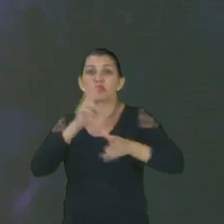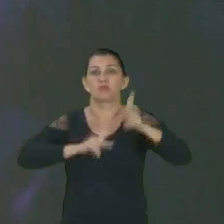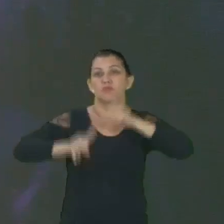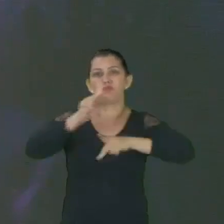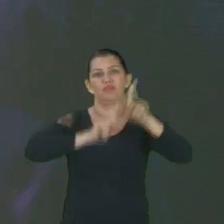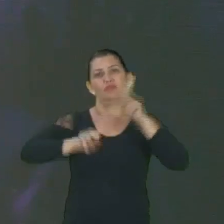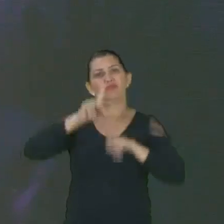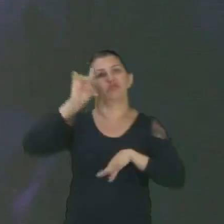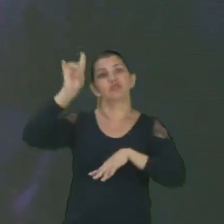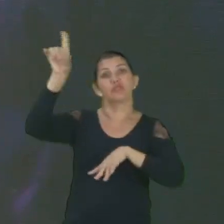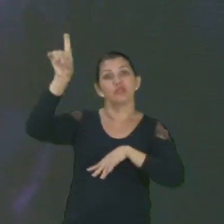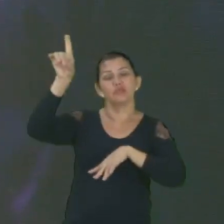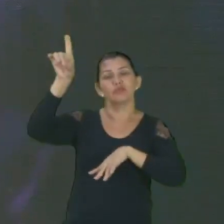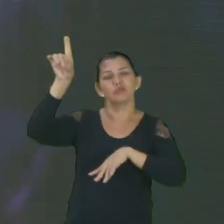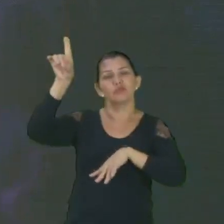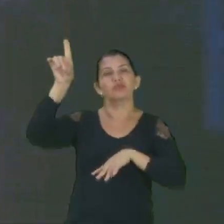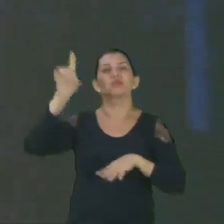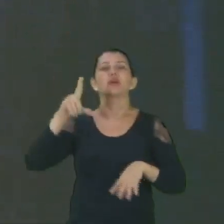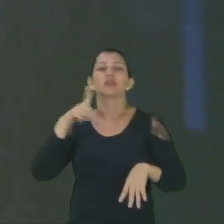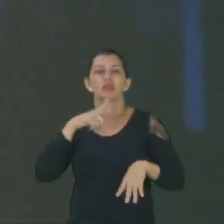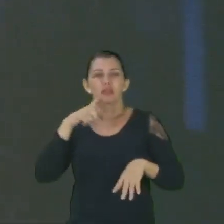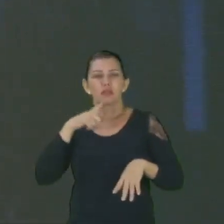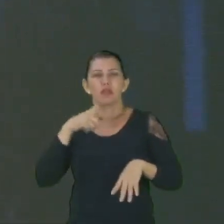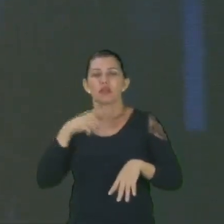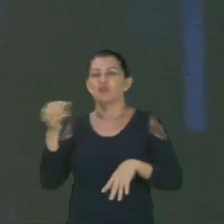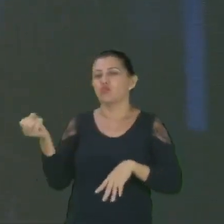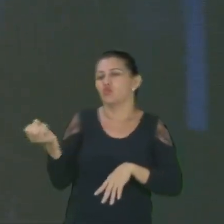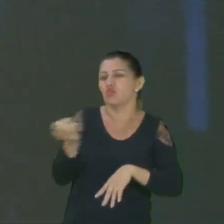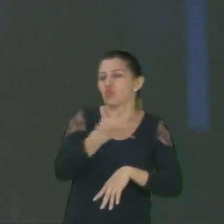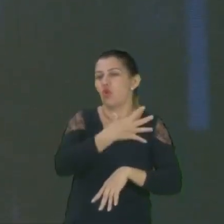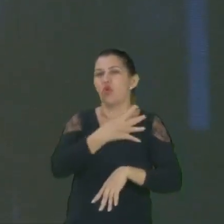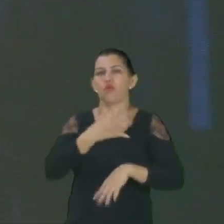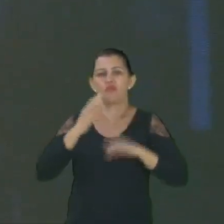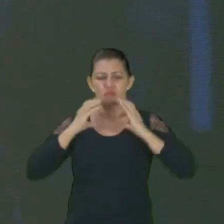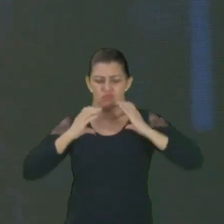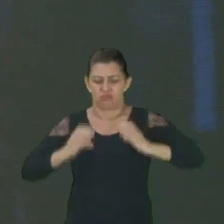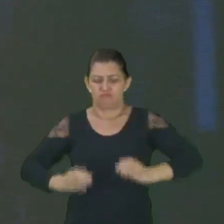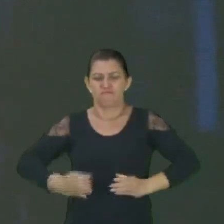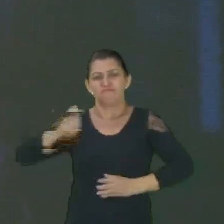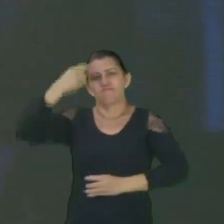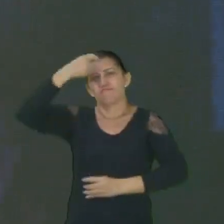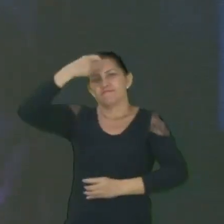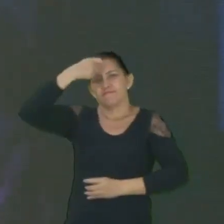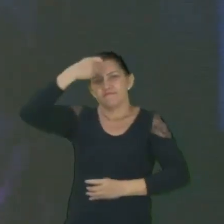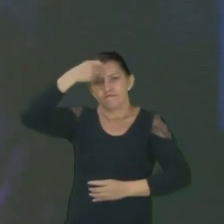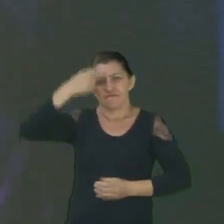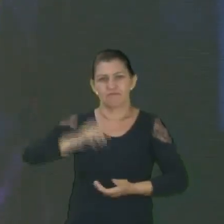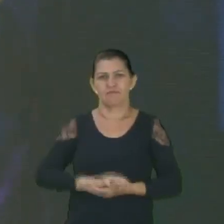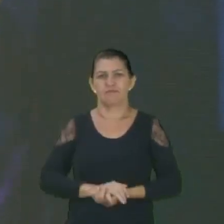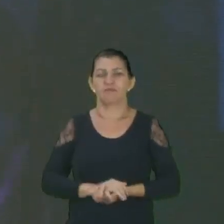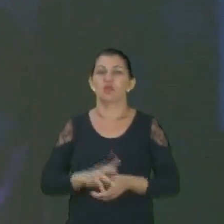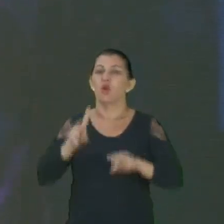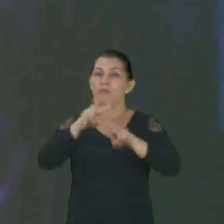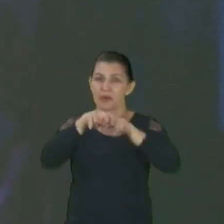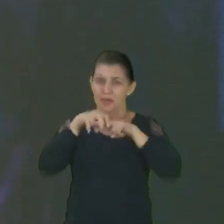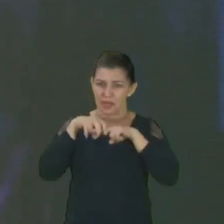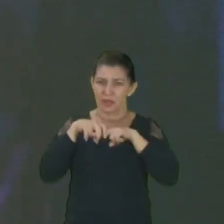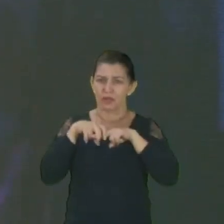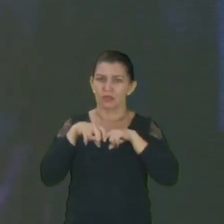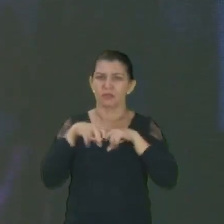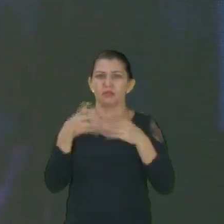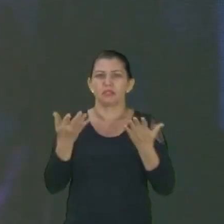de Deus. Nós temos uma nova identidade. Por isso, na igreja